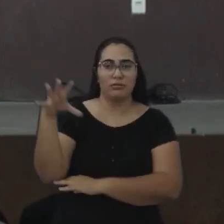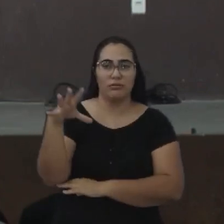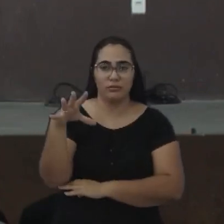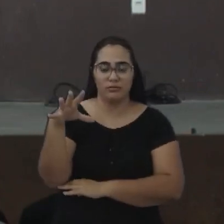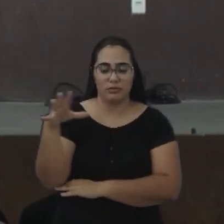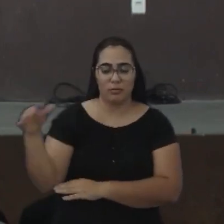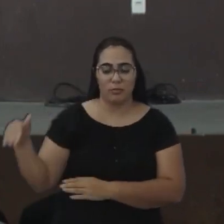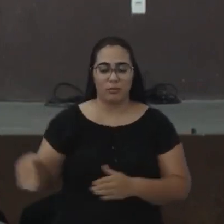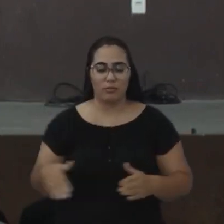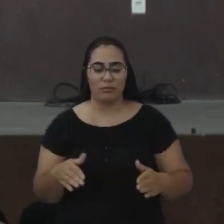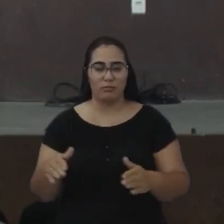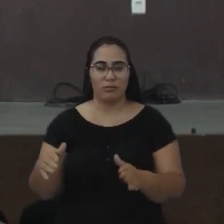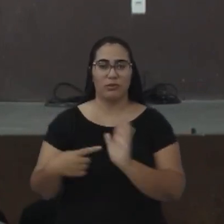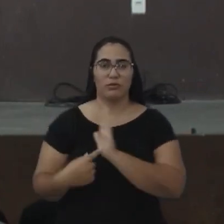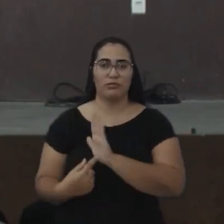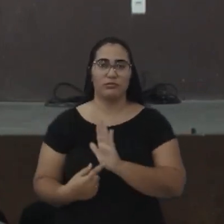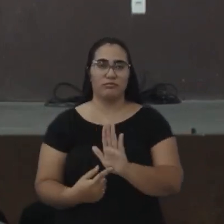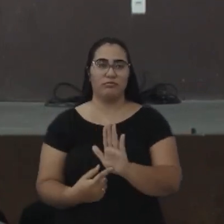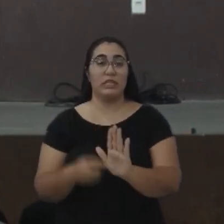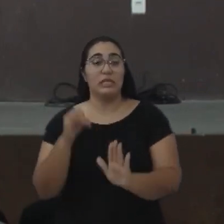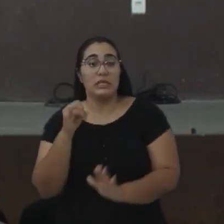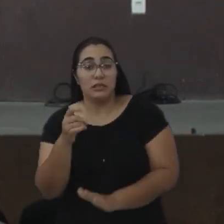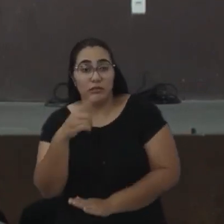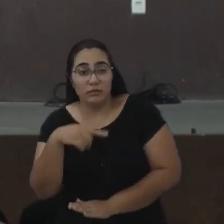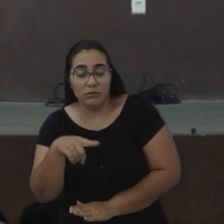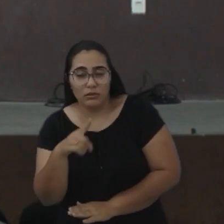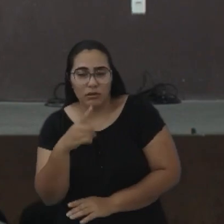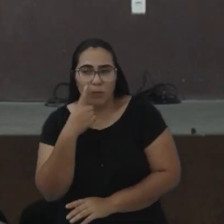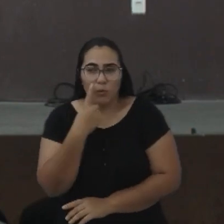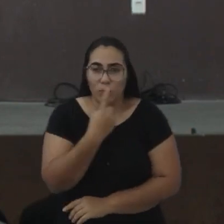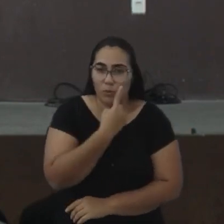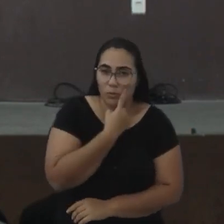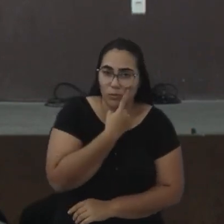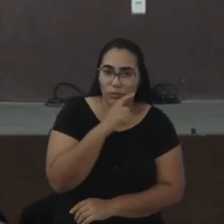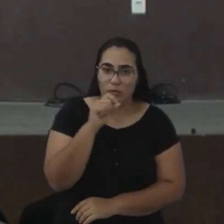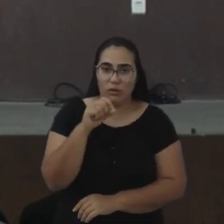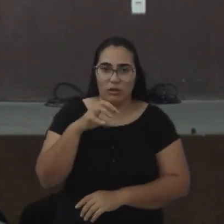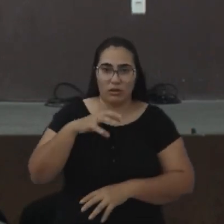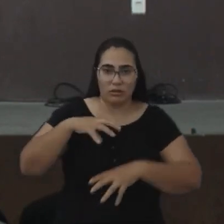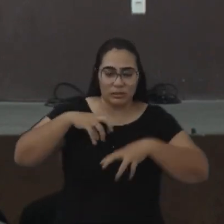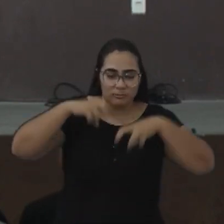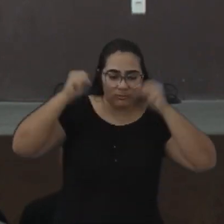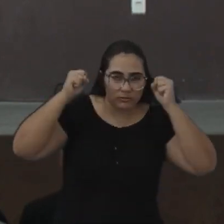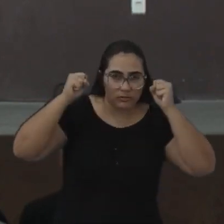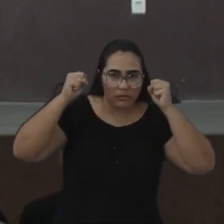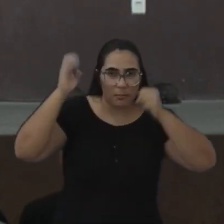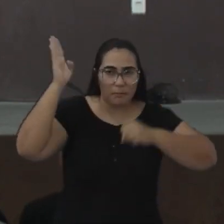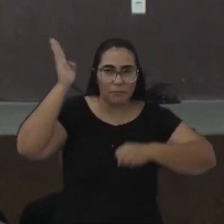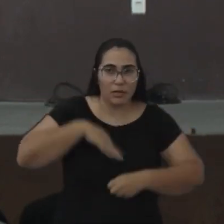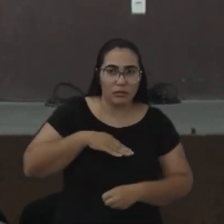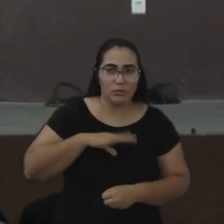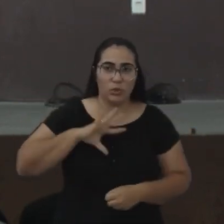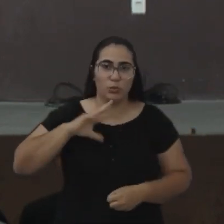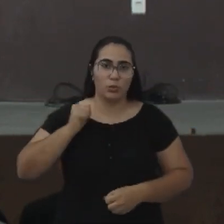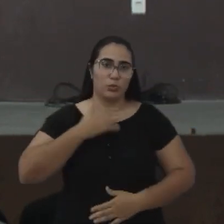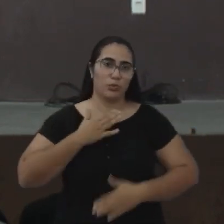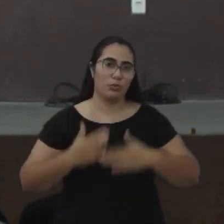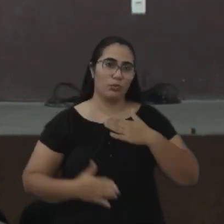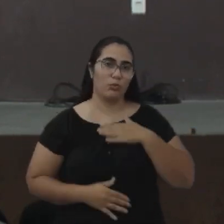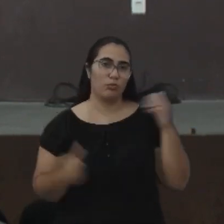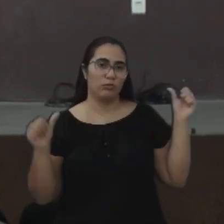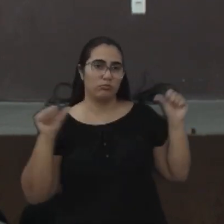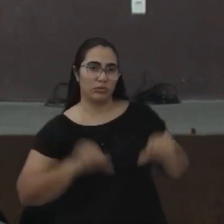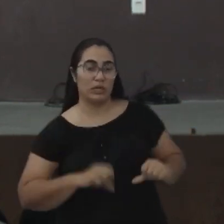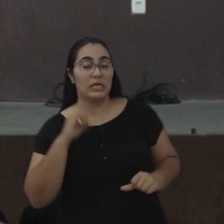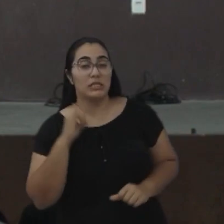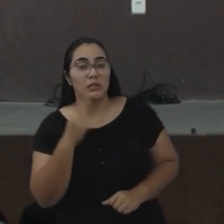nosso caminho. Se os seus olhos forem trevas, todo o teu corpo estará em trevas. Se os seus olhos